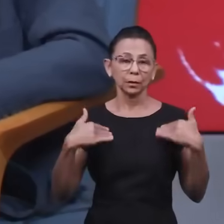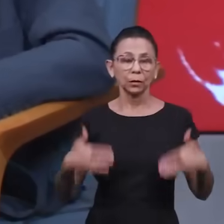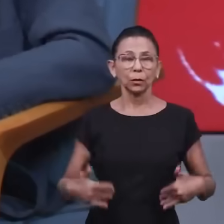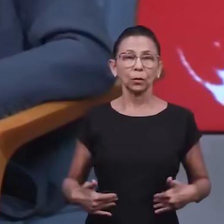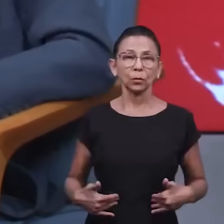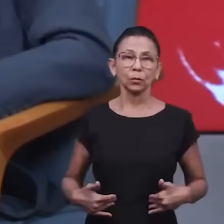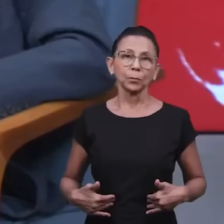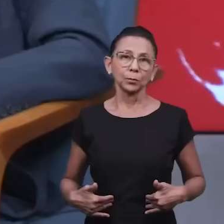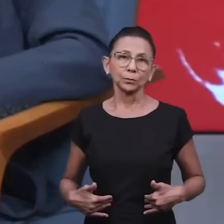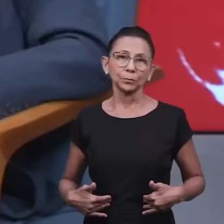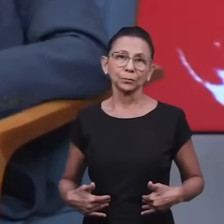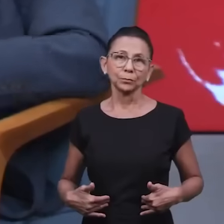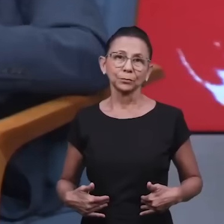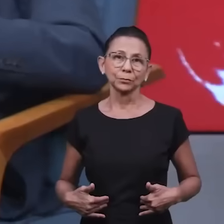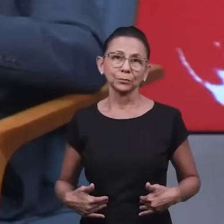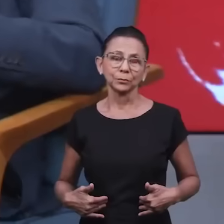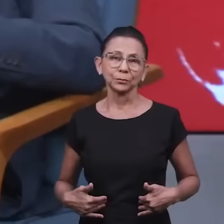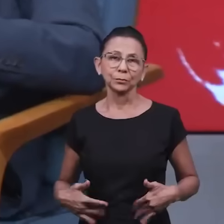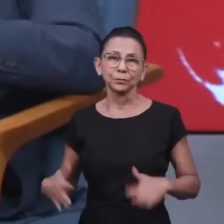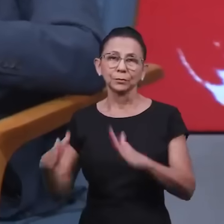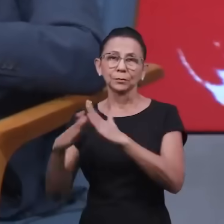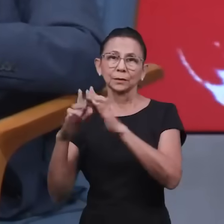corpo.